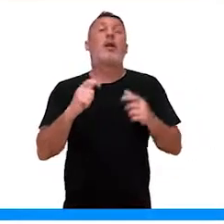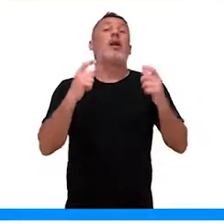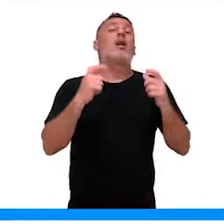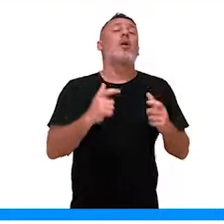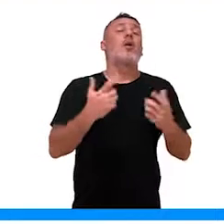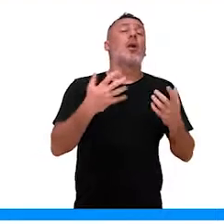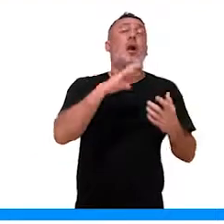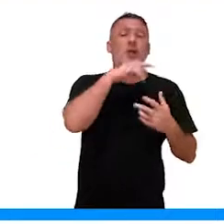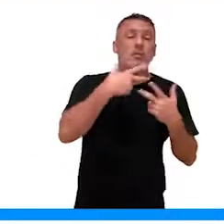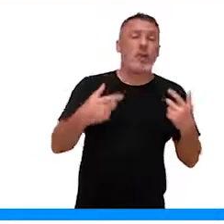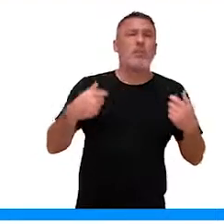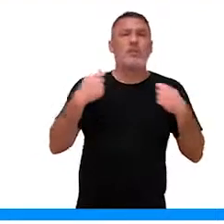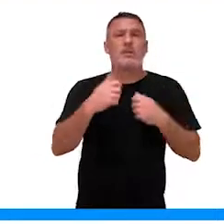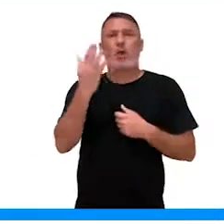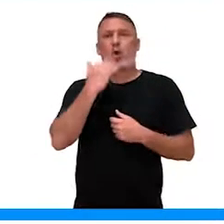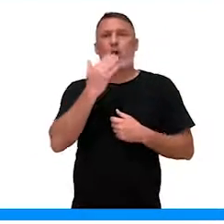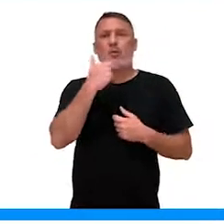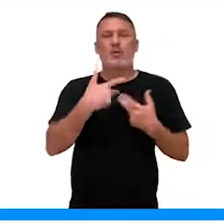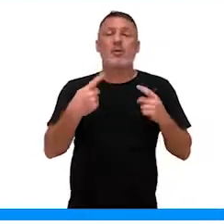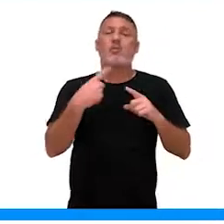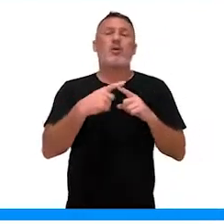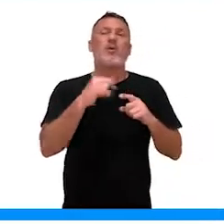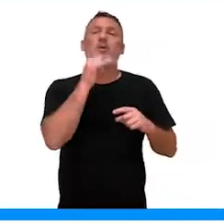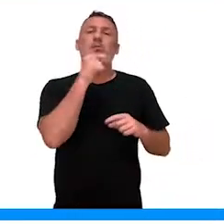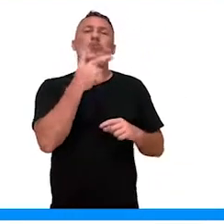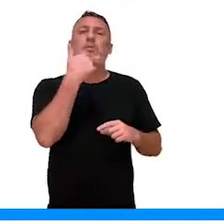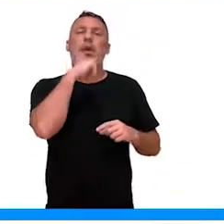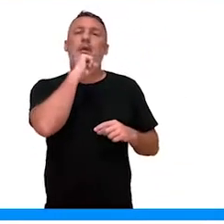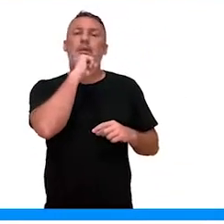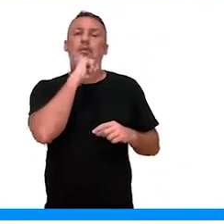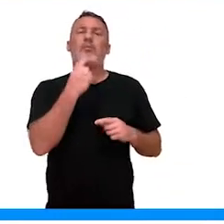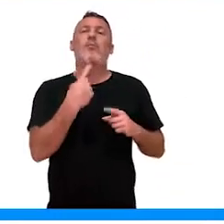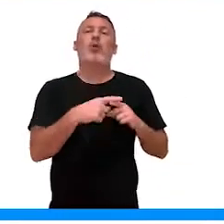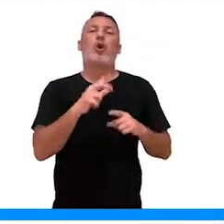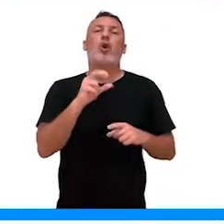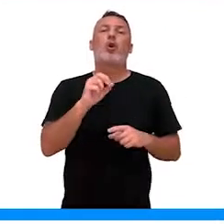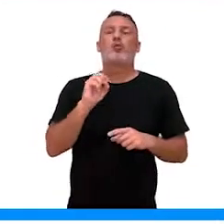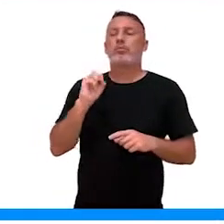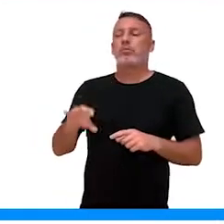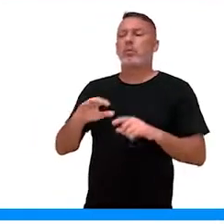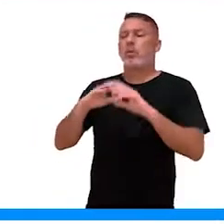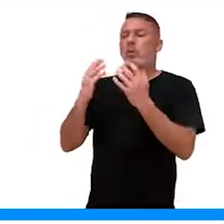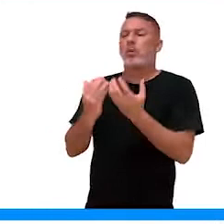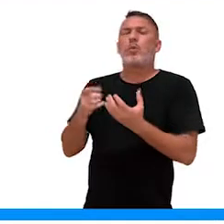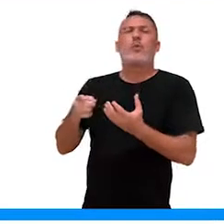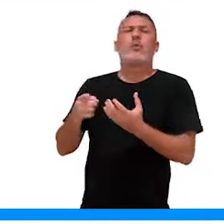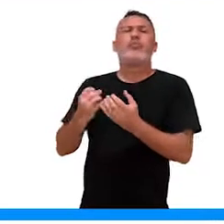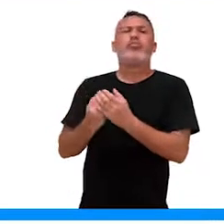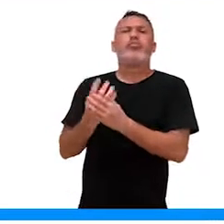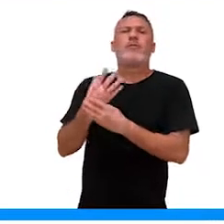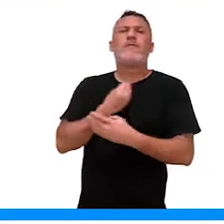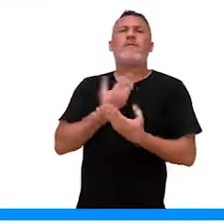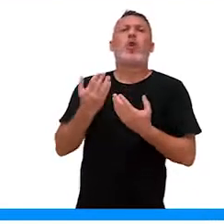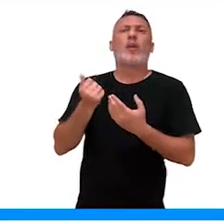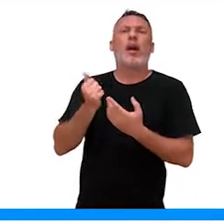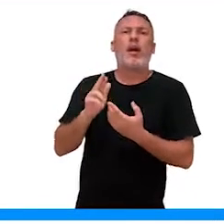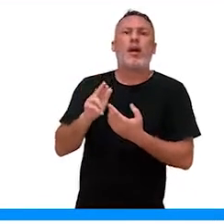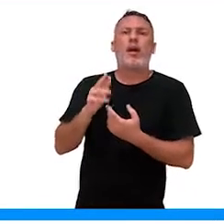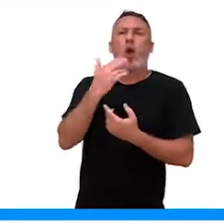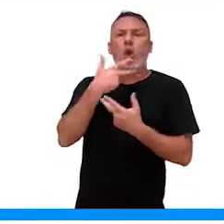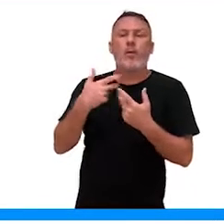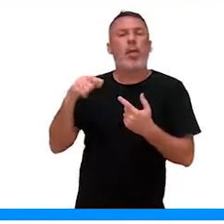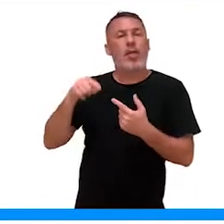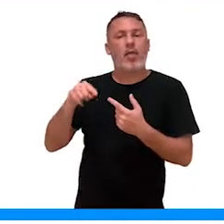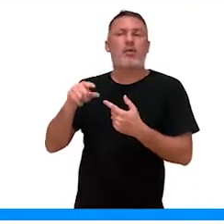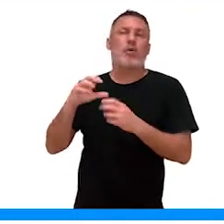muitos nutrientes e que não tem a mãe para poder retirar as excretas e para fornecer oxigênio e nutrientes. Ou seja,